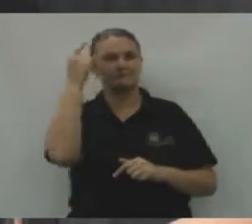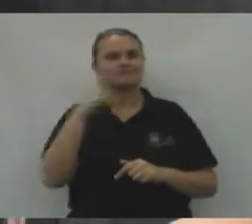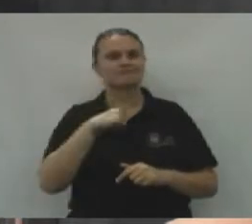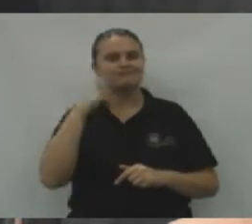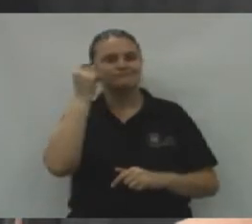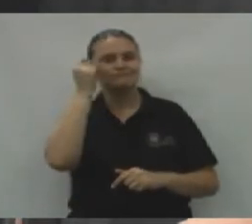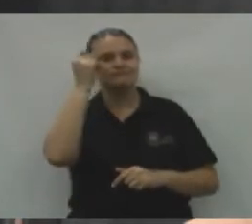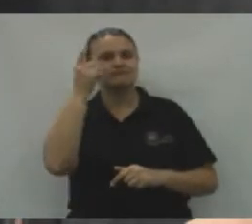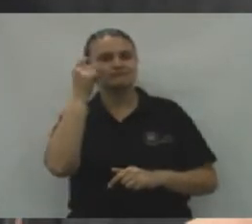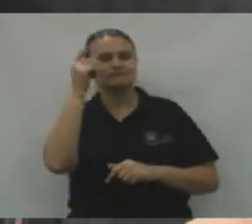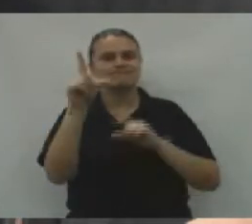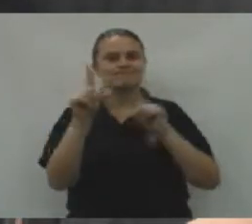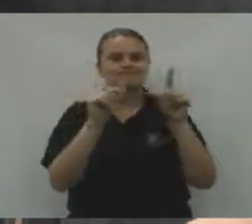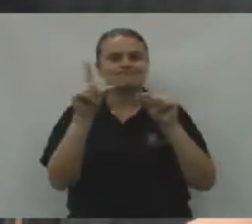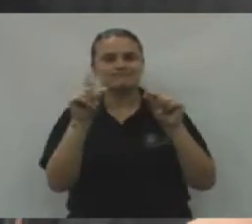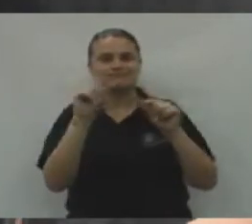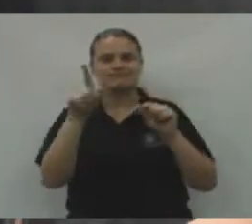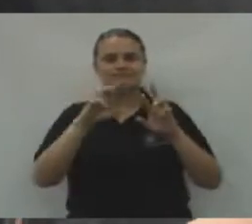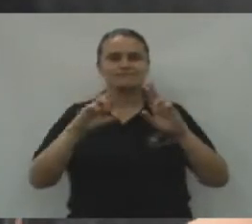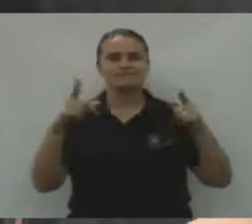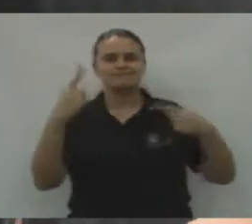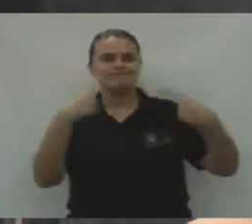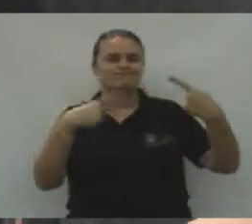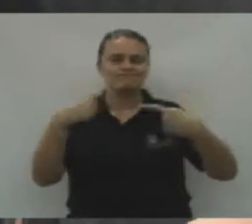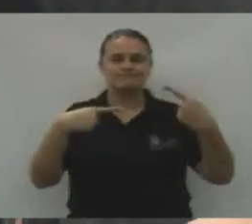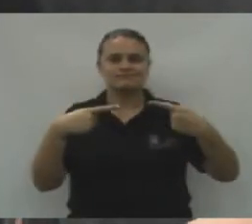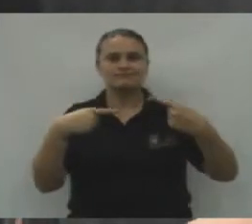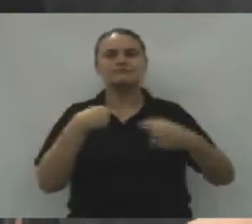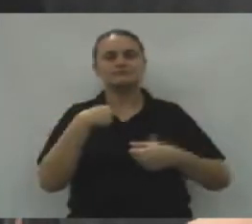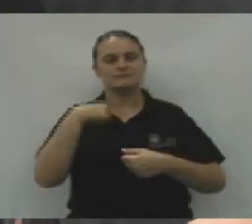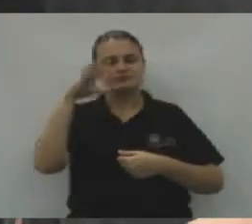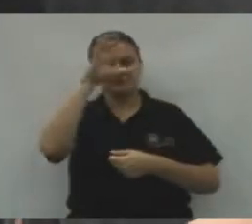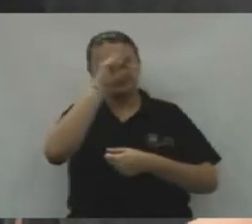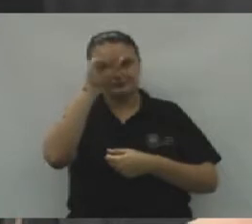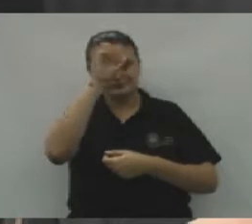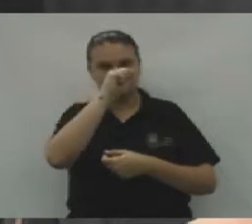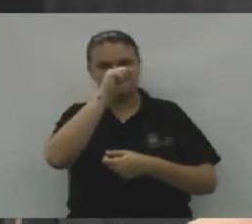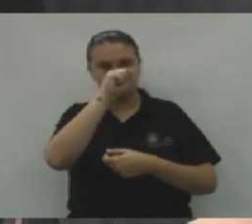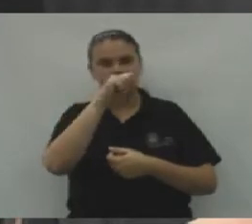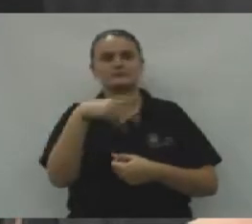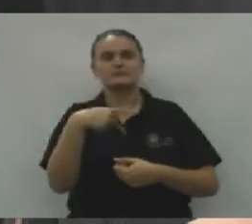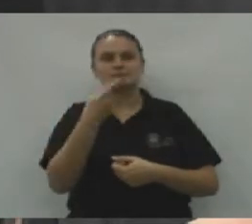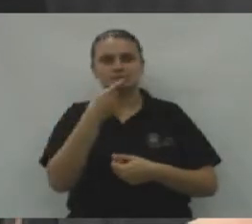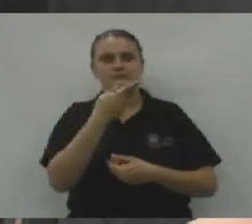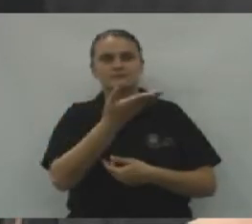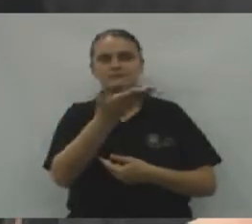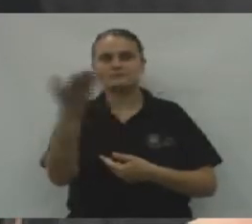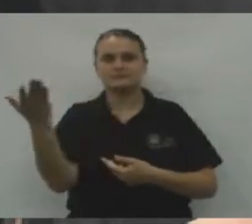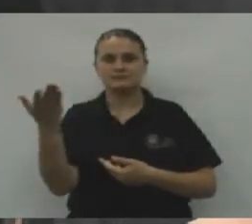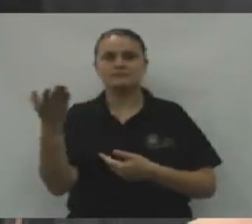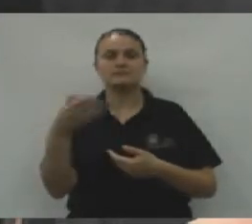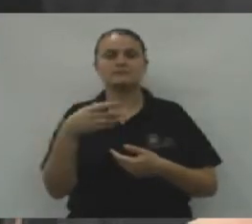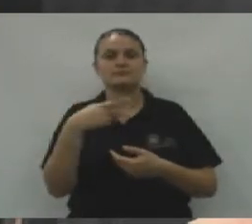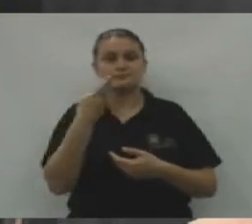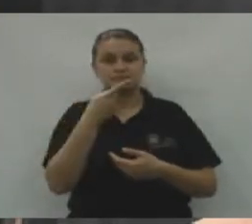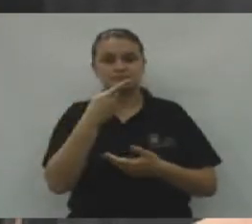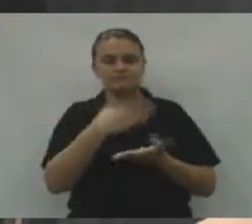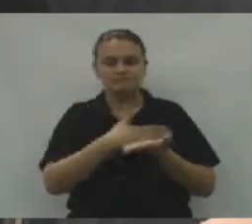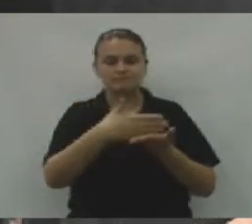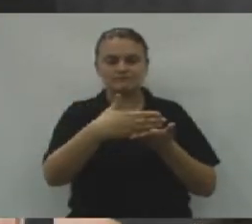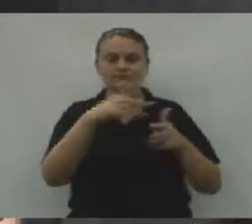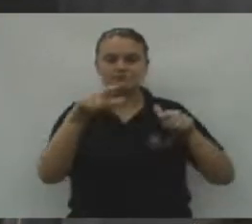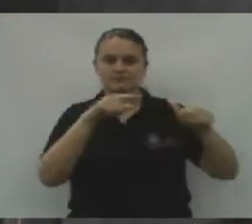ideias seletas e diferenciadas, pude aprender muito. Dizer a todos que o princípio de um